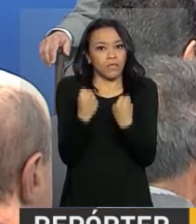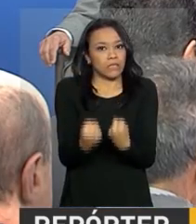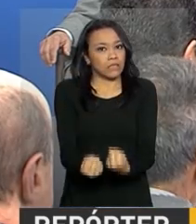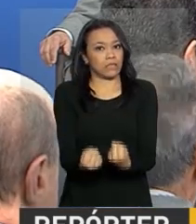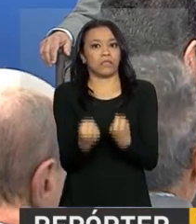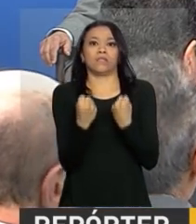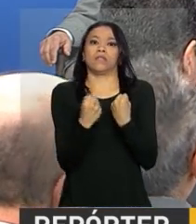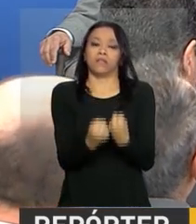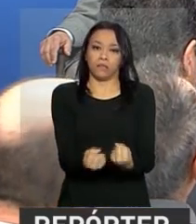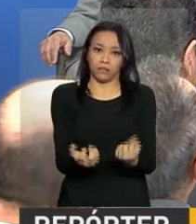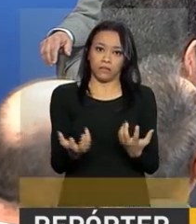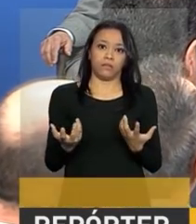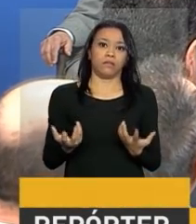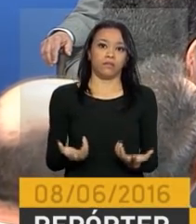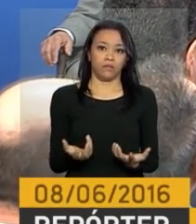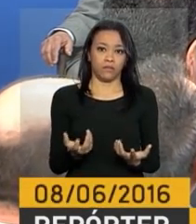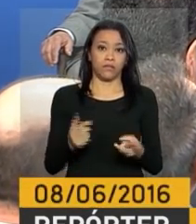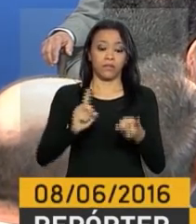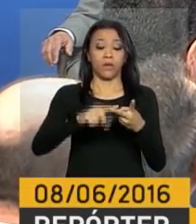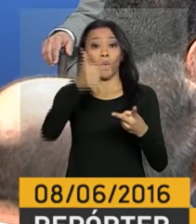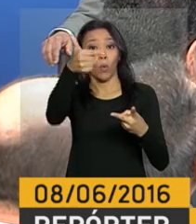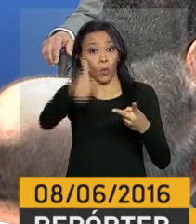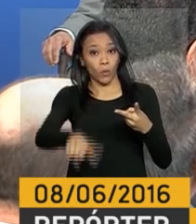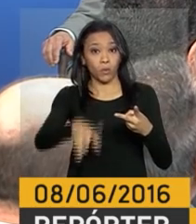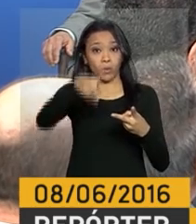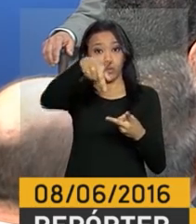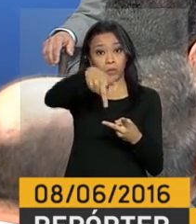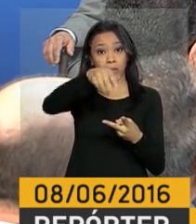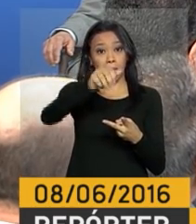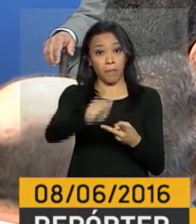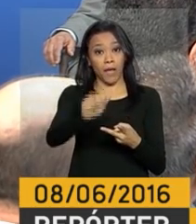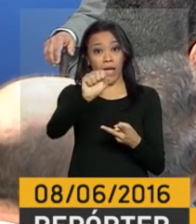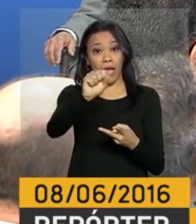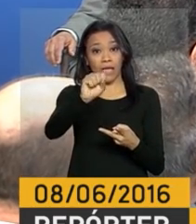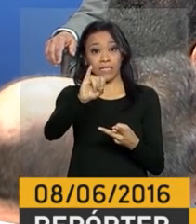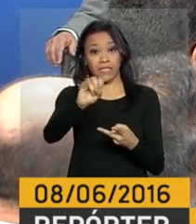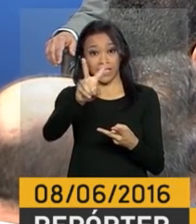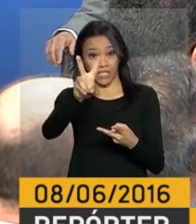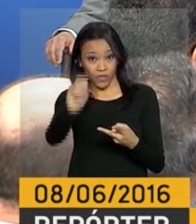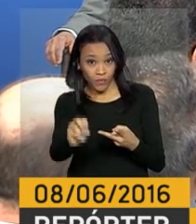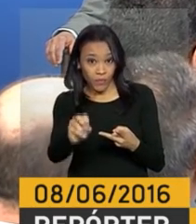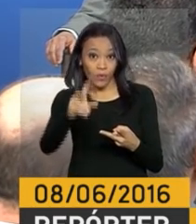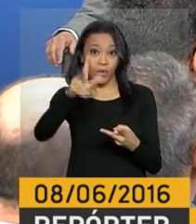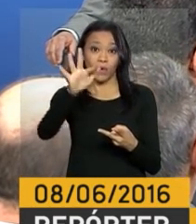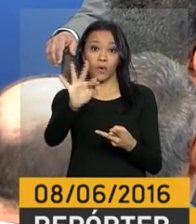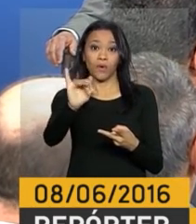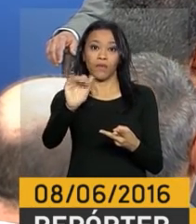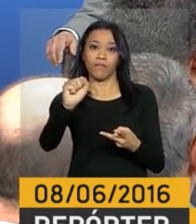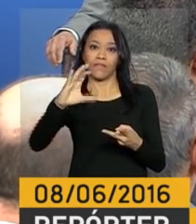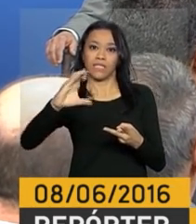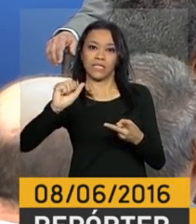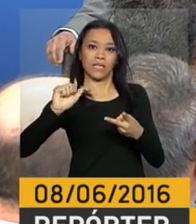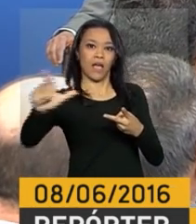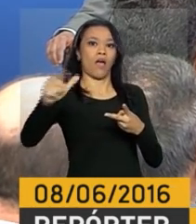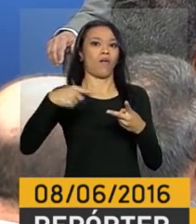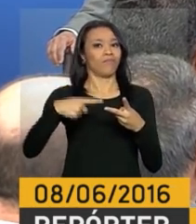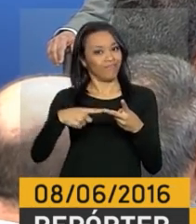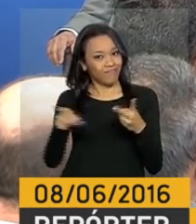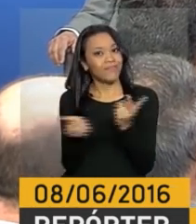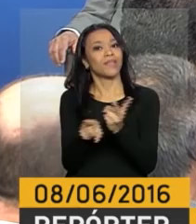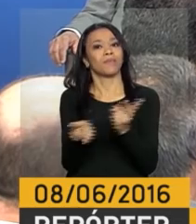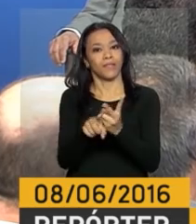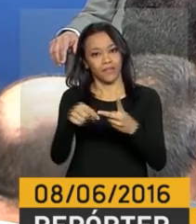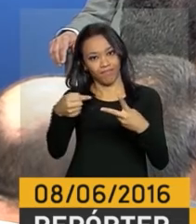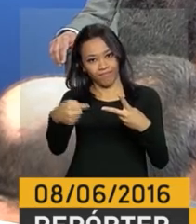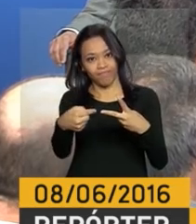ano a de passivos fiscais no Brasil outros 2 trilhões 1 trilhão e meio em dívida dívida e 600 mil em